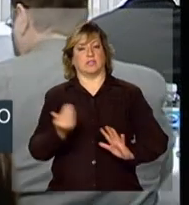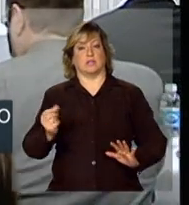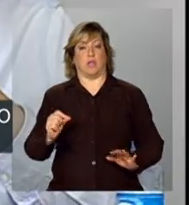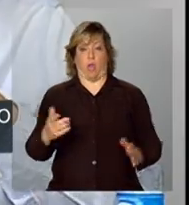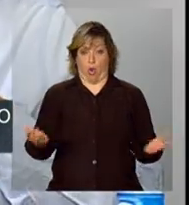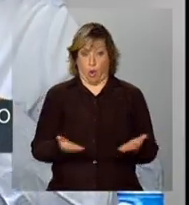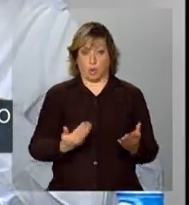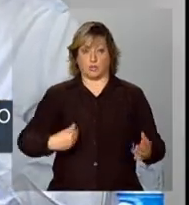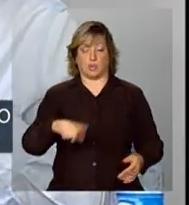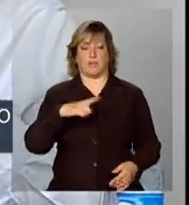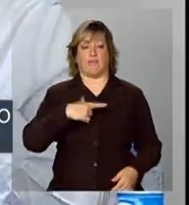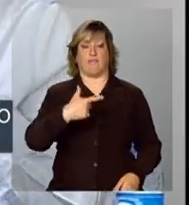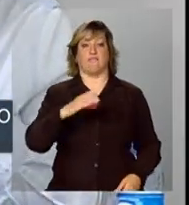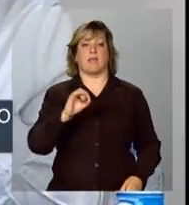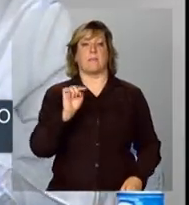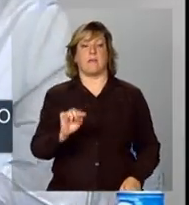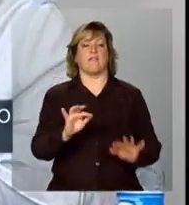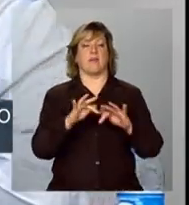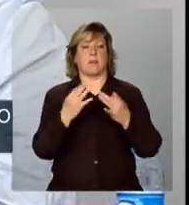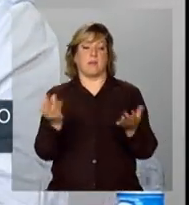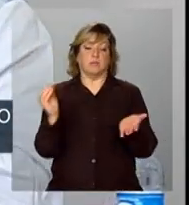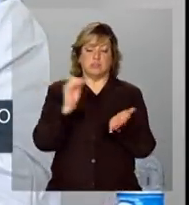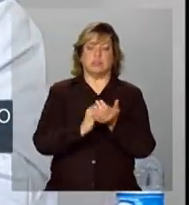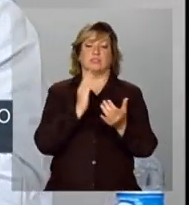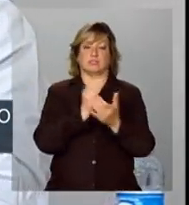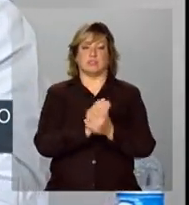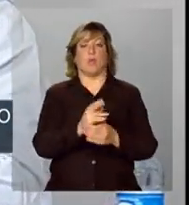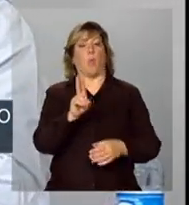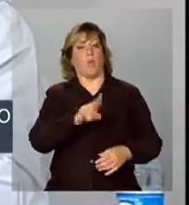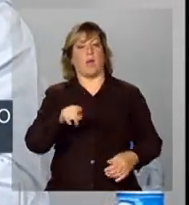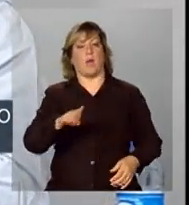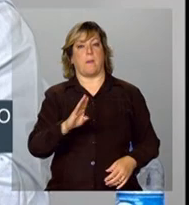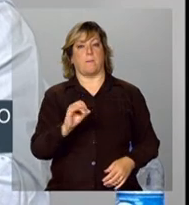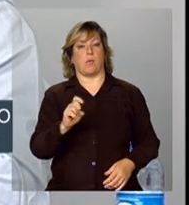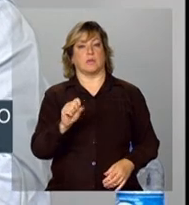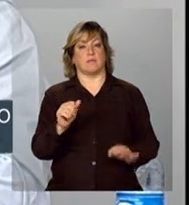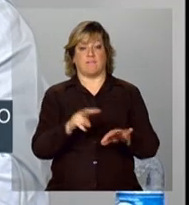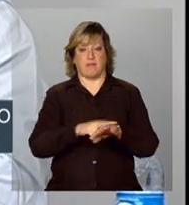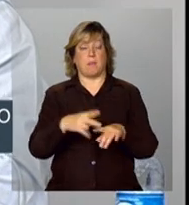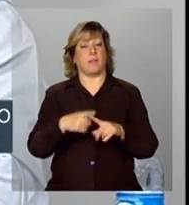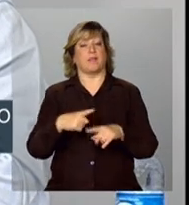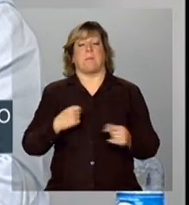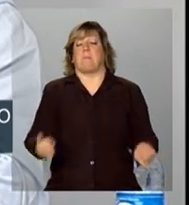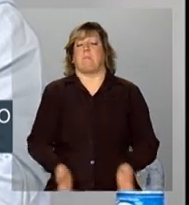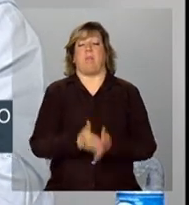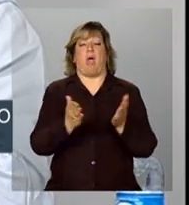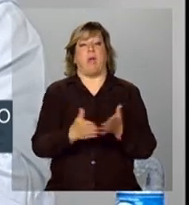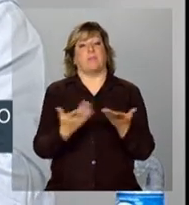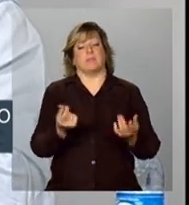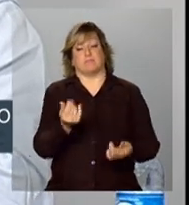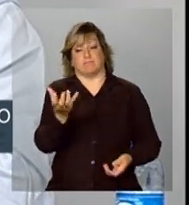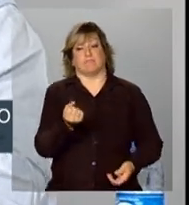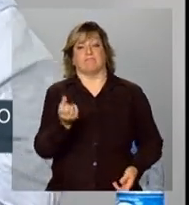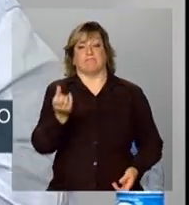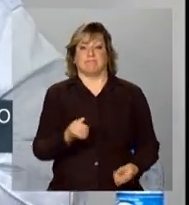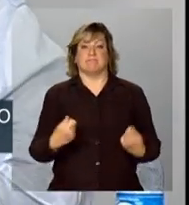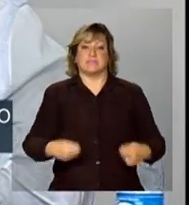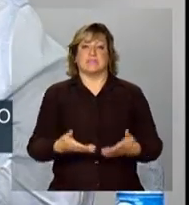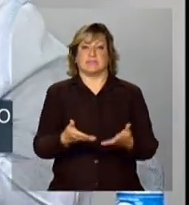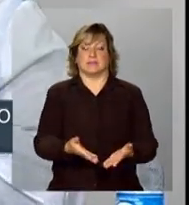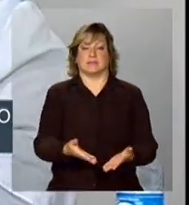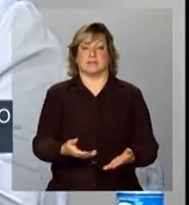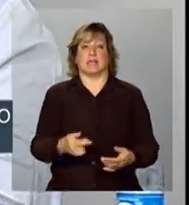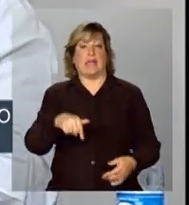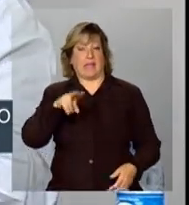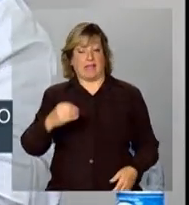nós temos 20 mil famílias cadastradas usando o Bolsa Verde porque estão na linha da pobreza, dentro de unidade de conservação. Tá? Quem vive em unidade